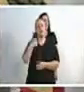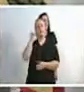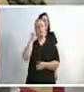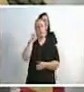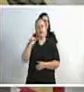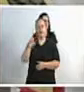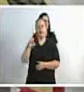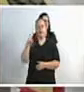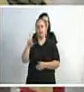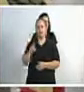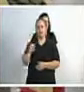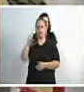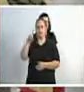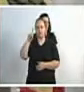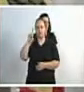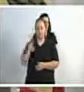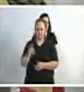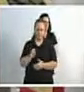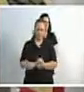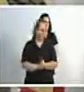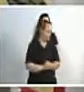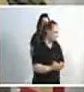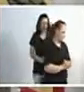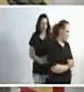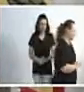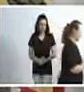comentários do Alexandre Garcia,